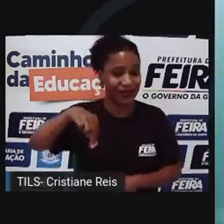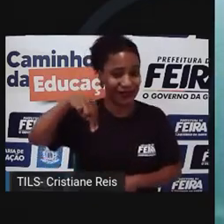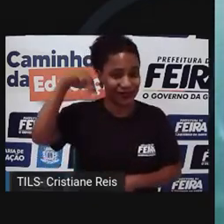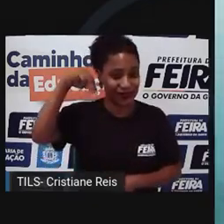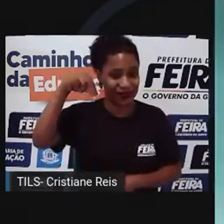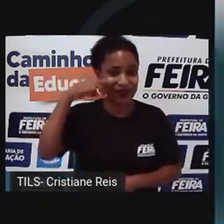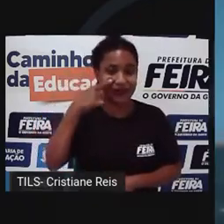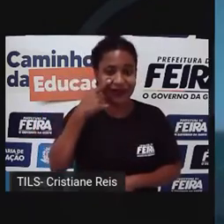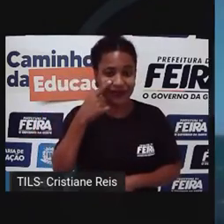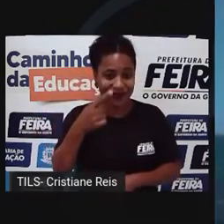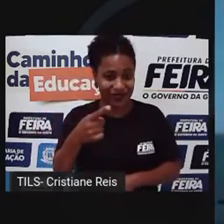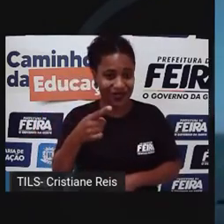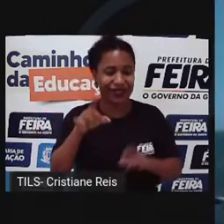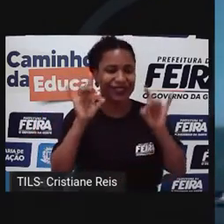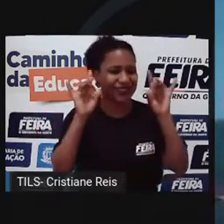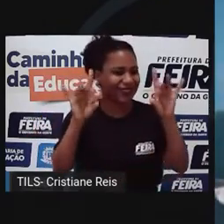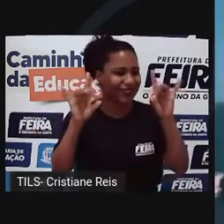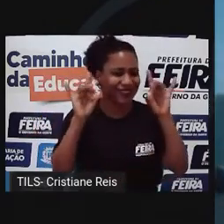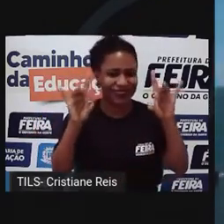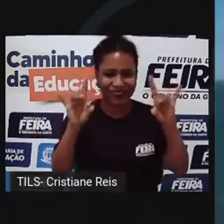incrível, espetacular, no meio do mar.